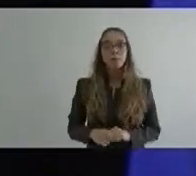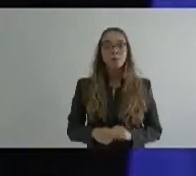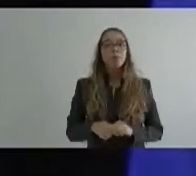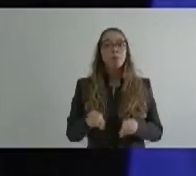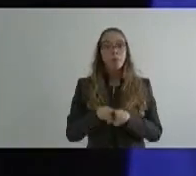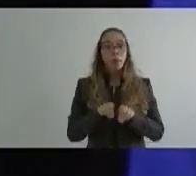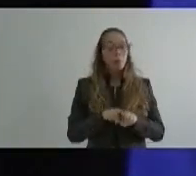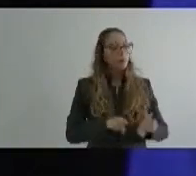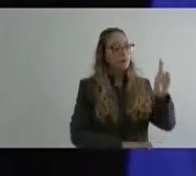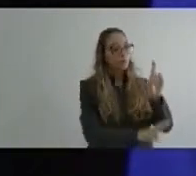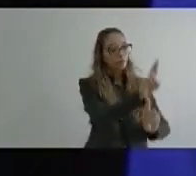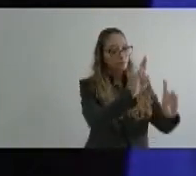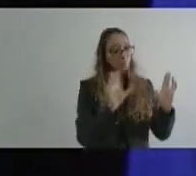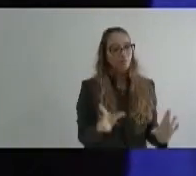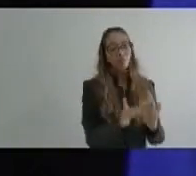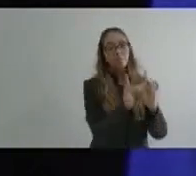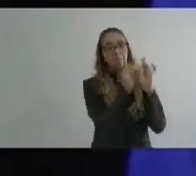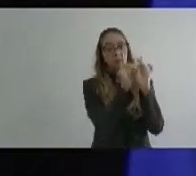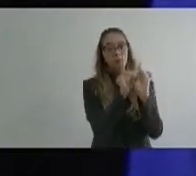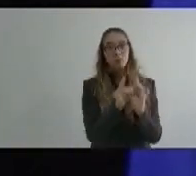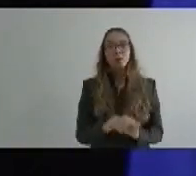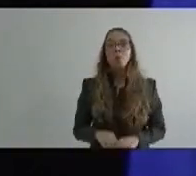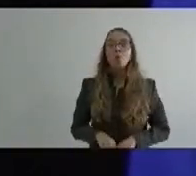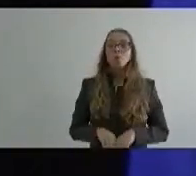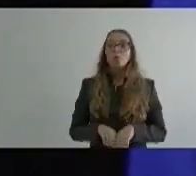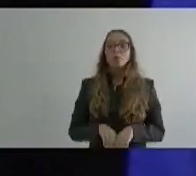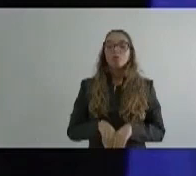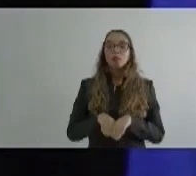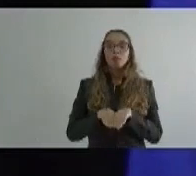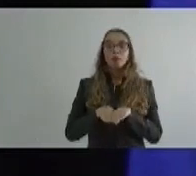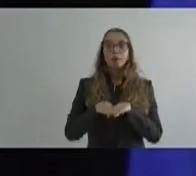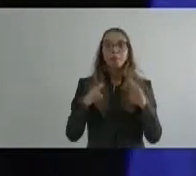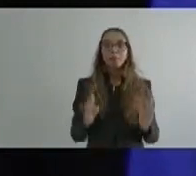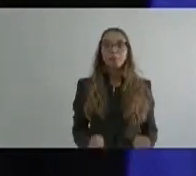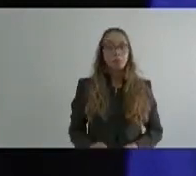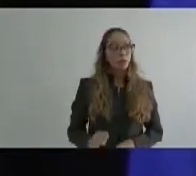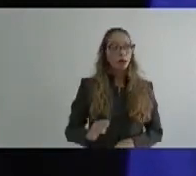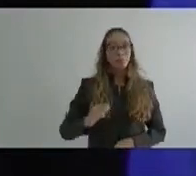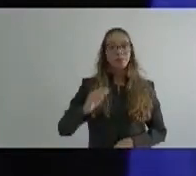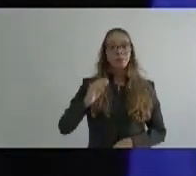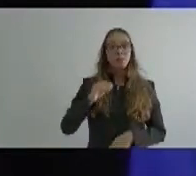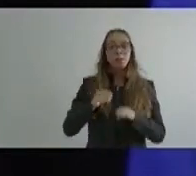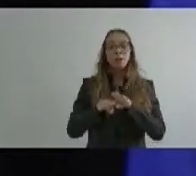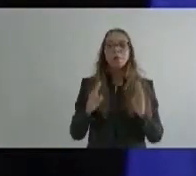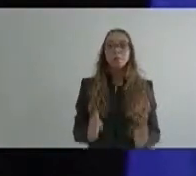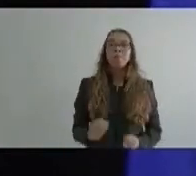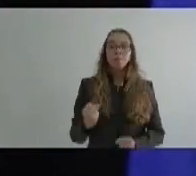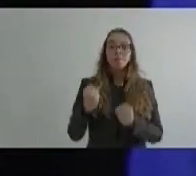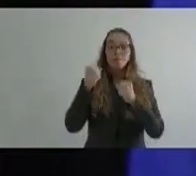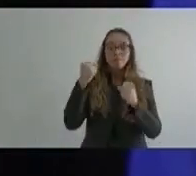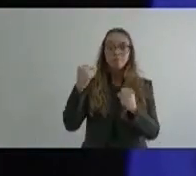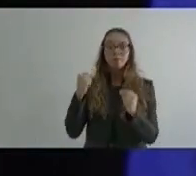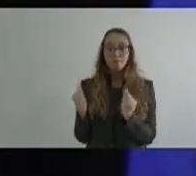com todos os líderes, porque um tribunal não se faz forte sozinho. Um tribunal se faz forte à medida